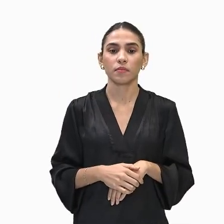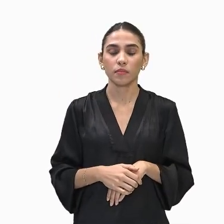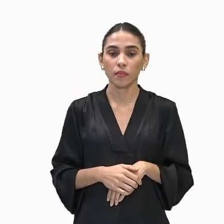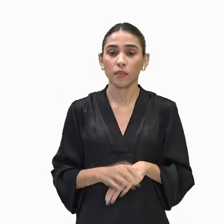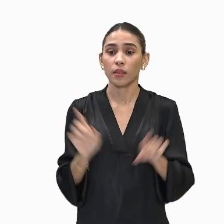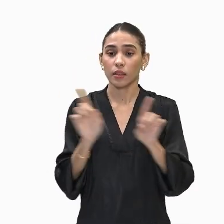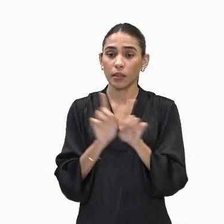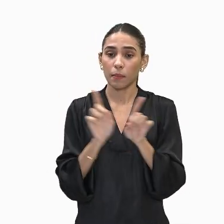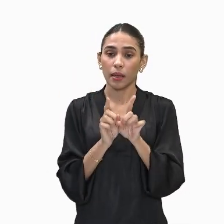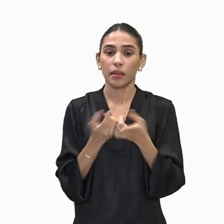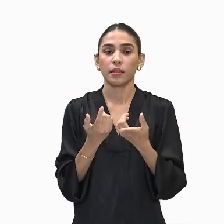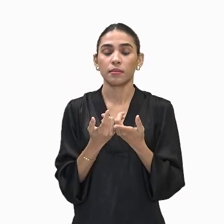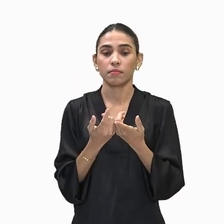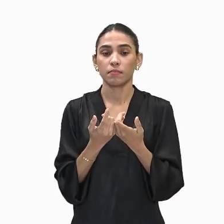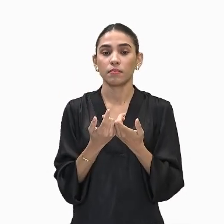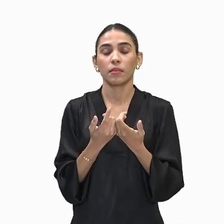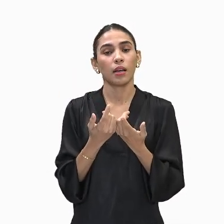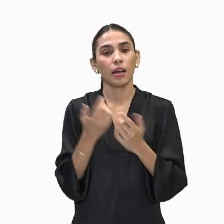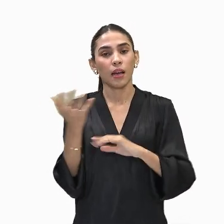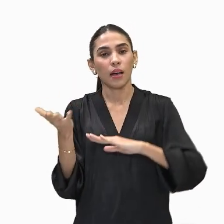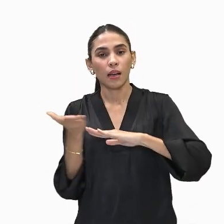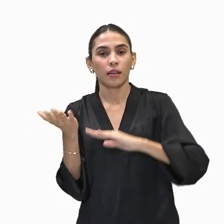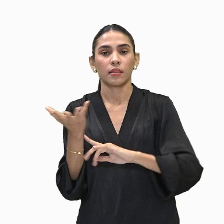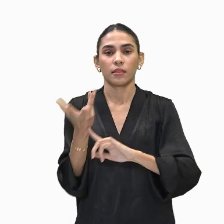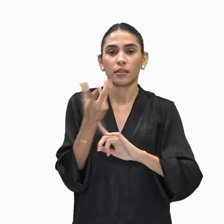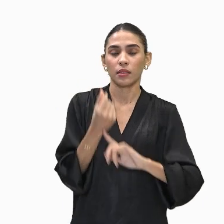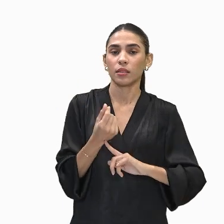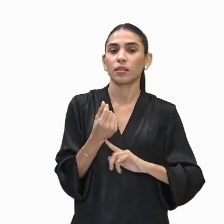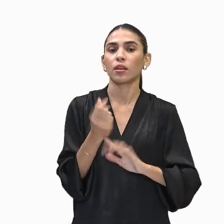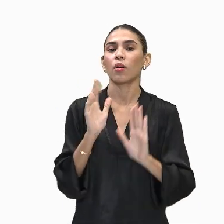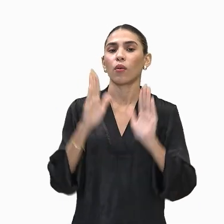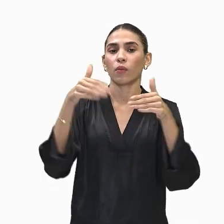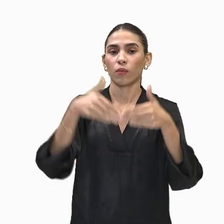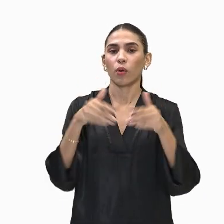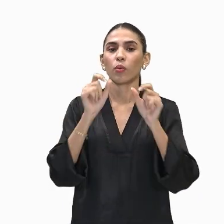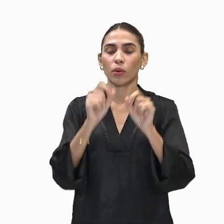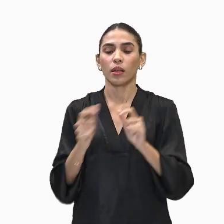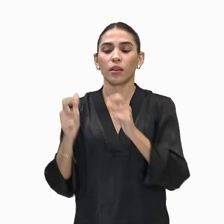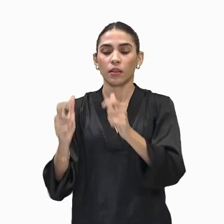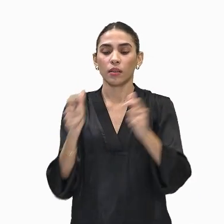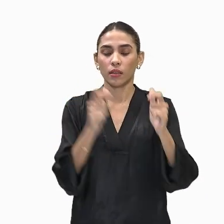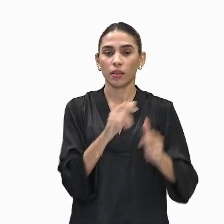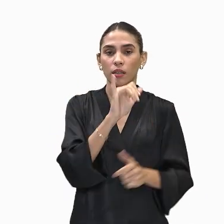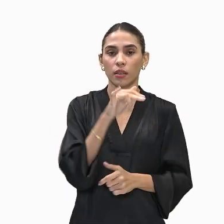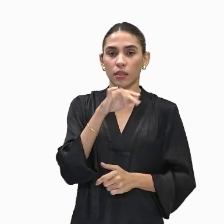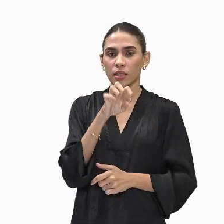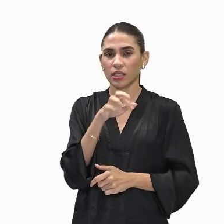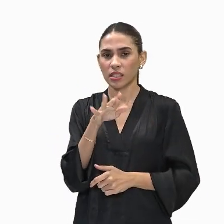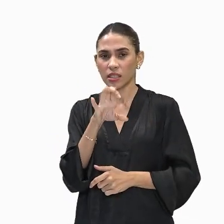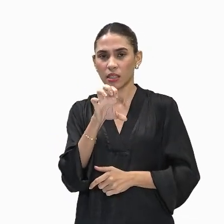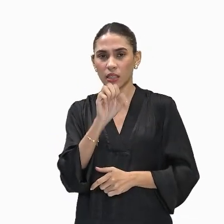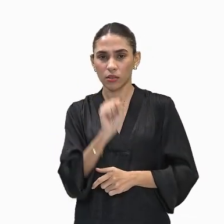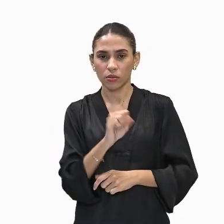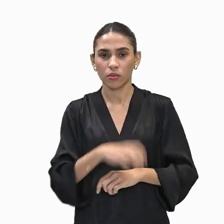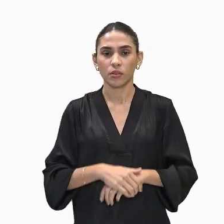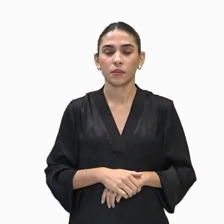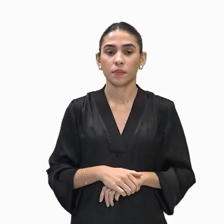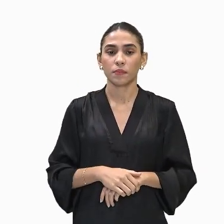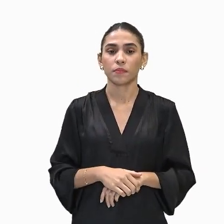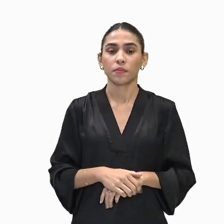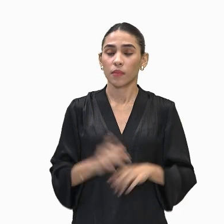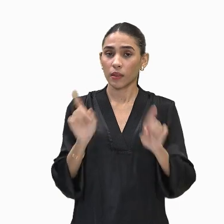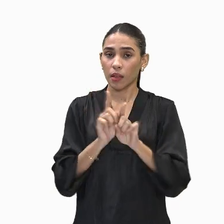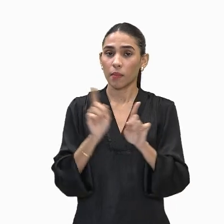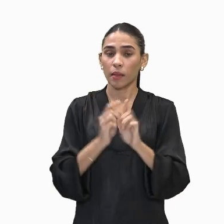arte contemporânea com foco em instalações, sites specific e obras